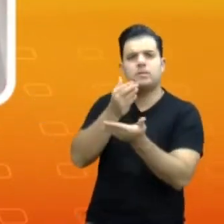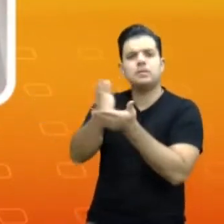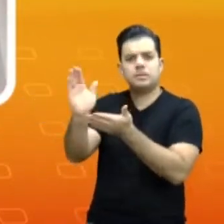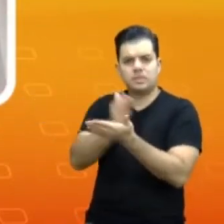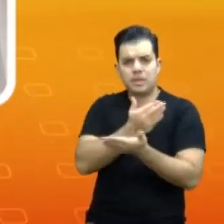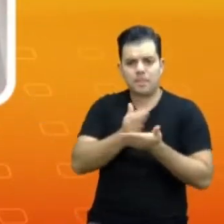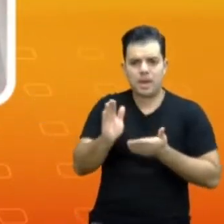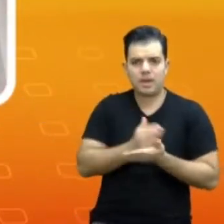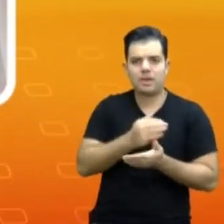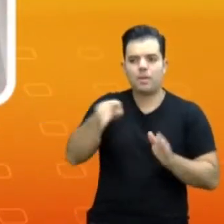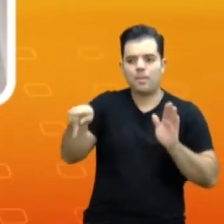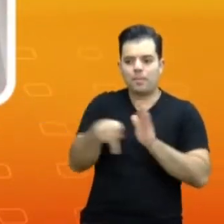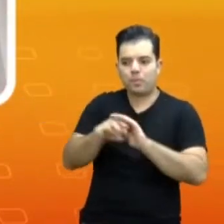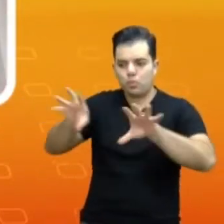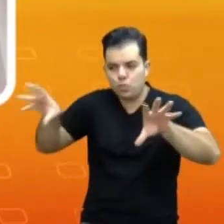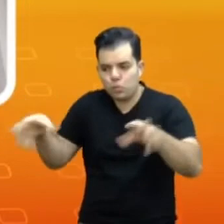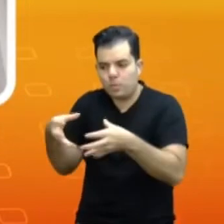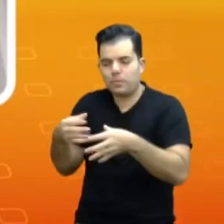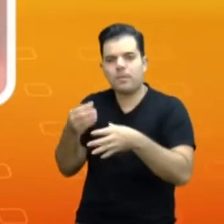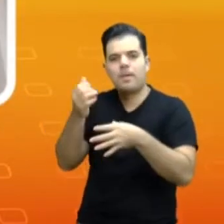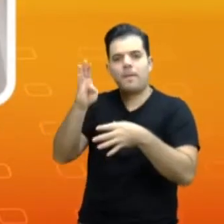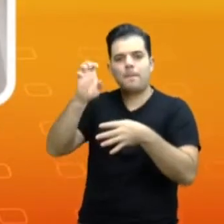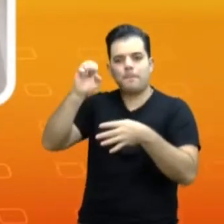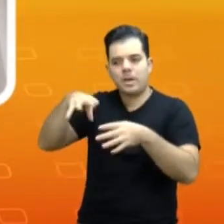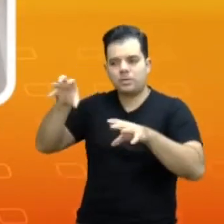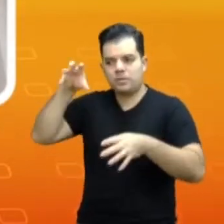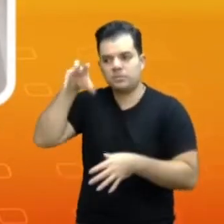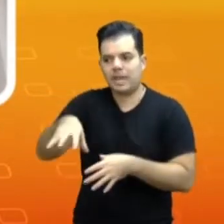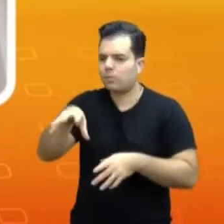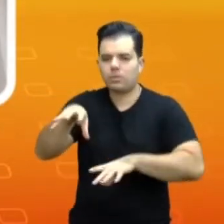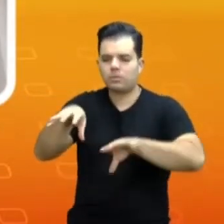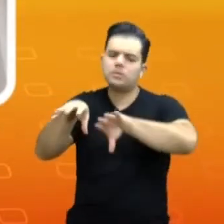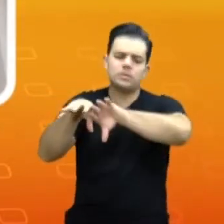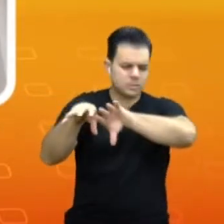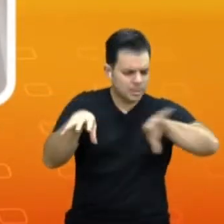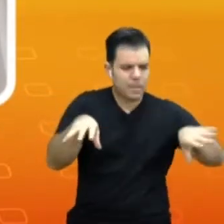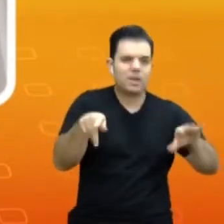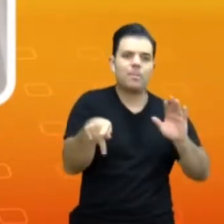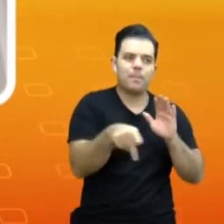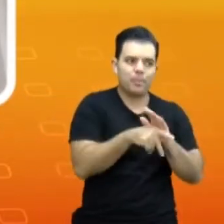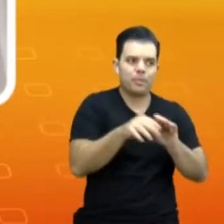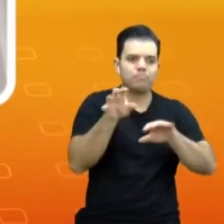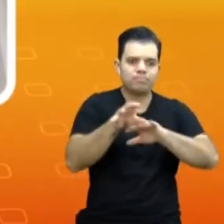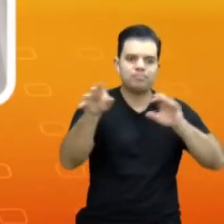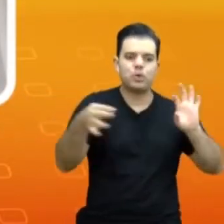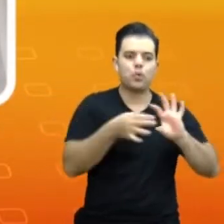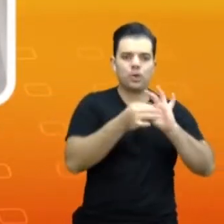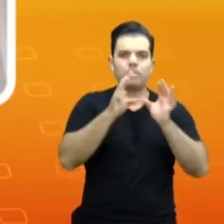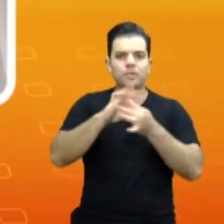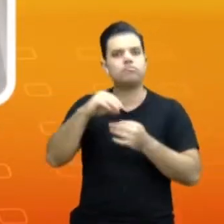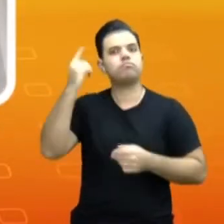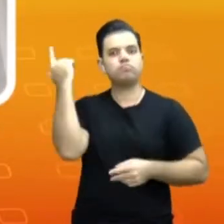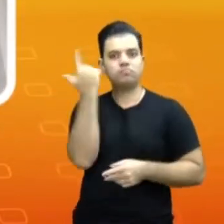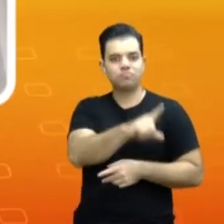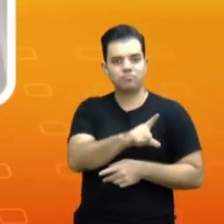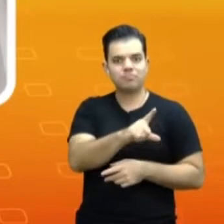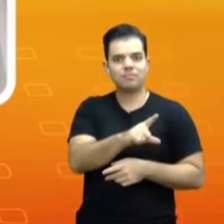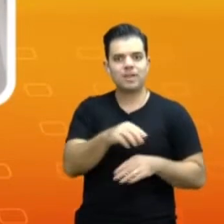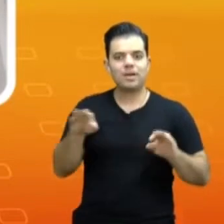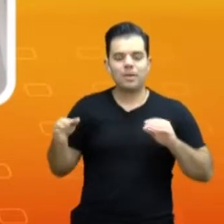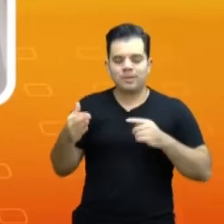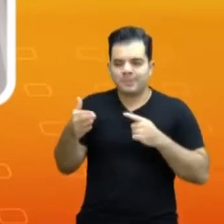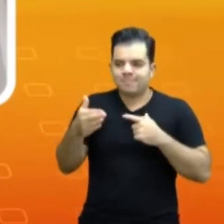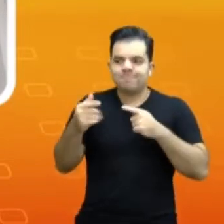da Band matriz, criando um processo olímpico como se eu tivesse centralizado na sede. E foi isso que a gente construiu. Chegando ao